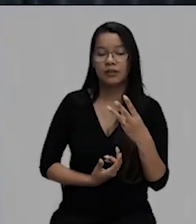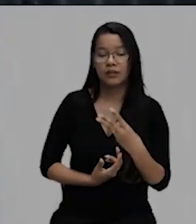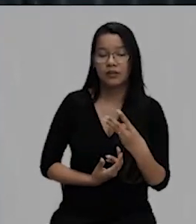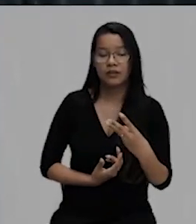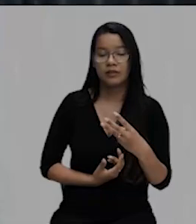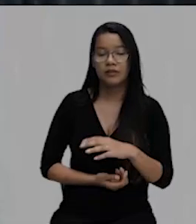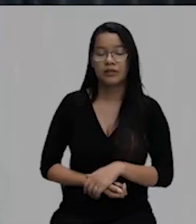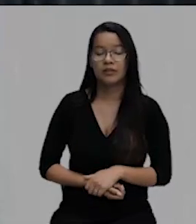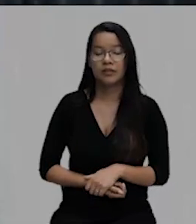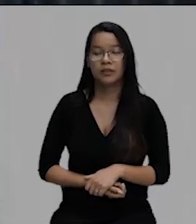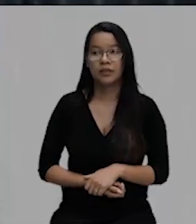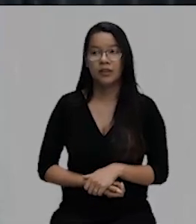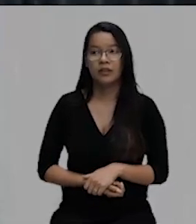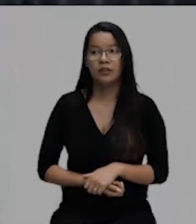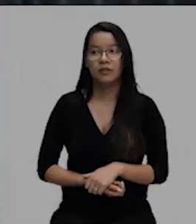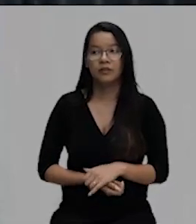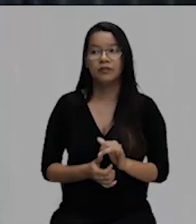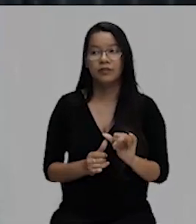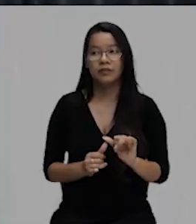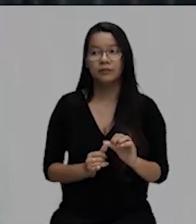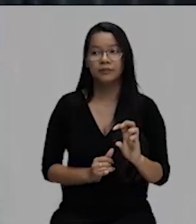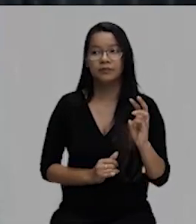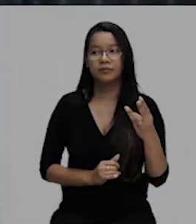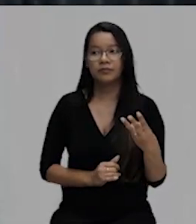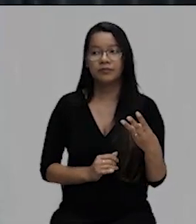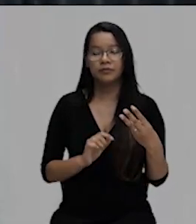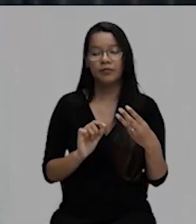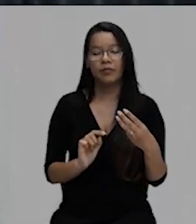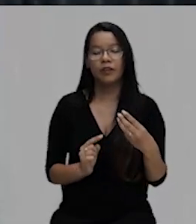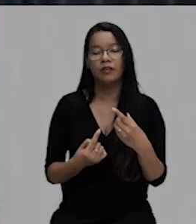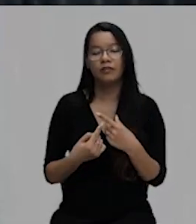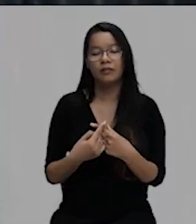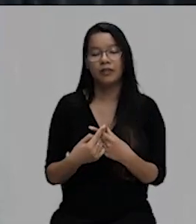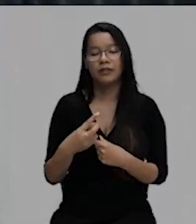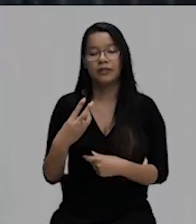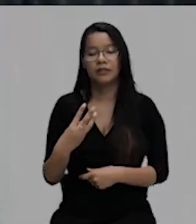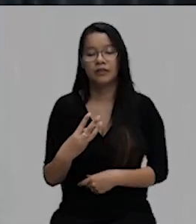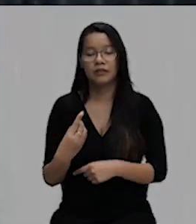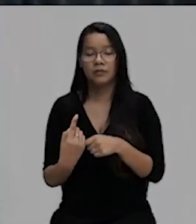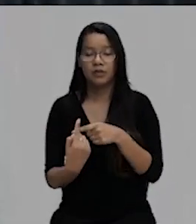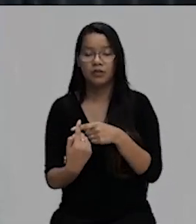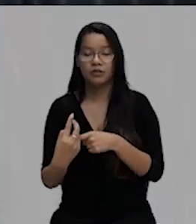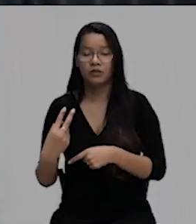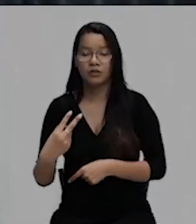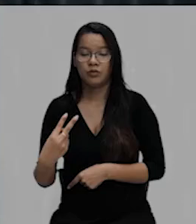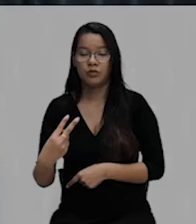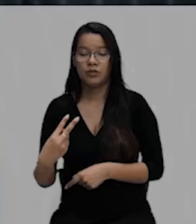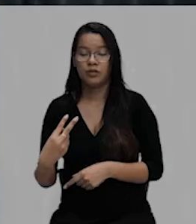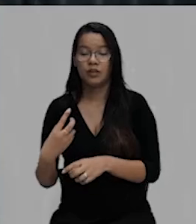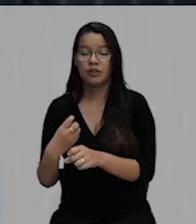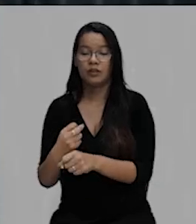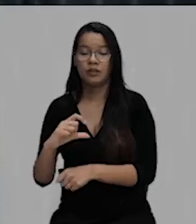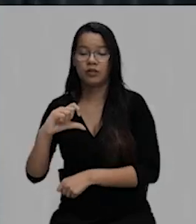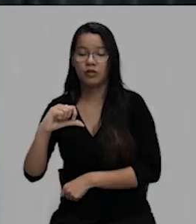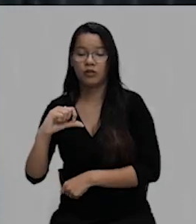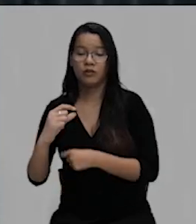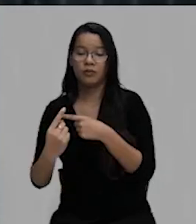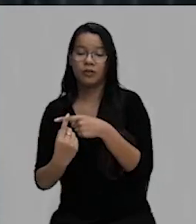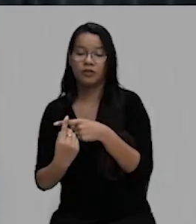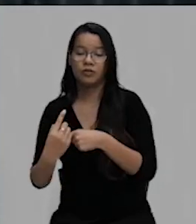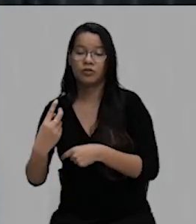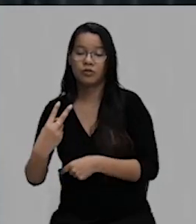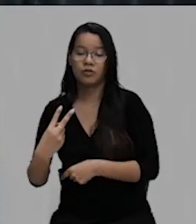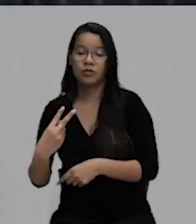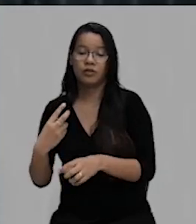primeiro membro, então vai ficar 3 vezes 3 mais 2, ou seja, 9 mais 2 deu 11. Lembra da